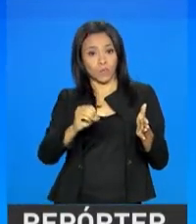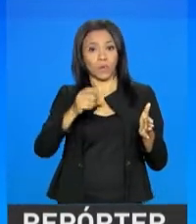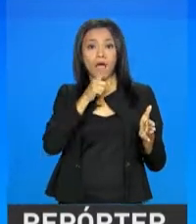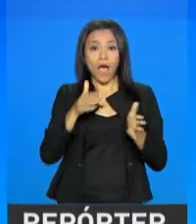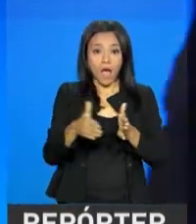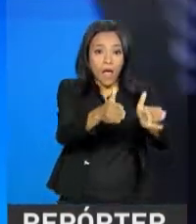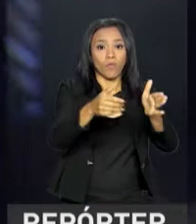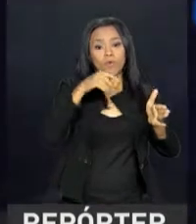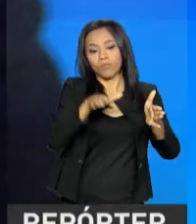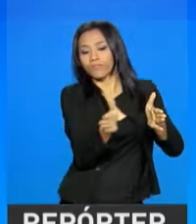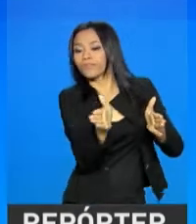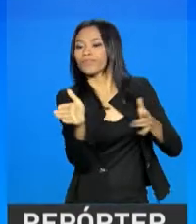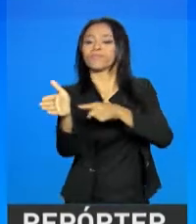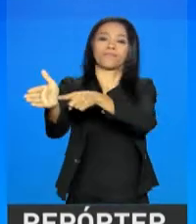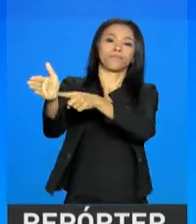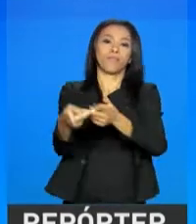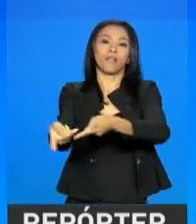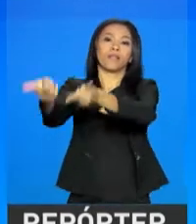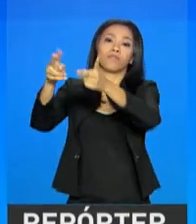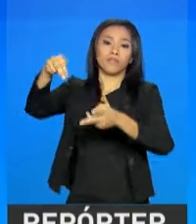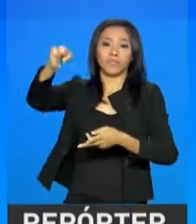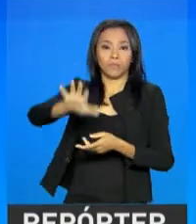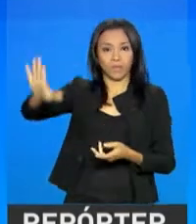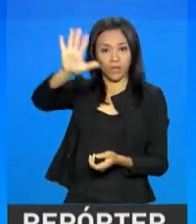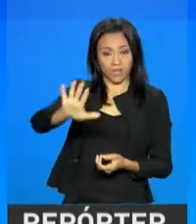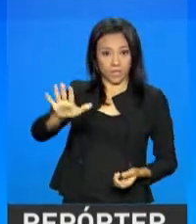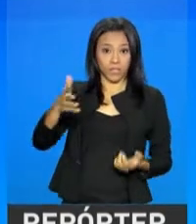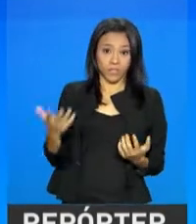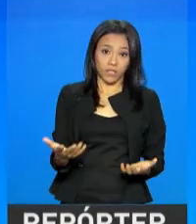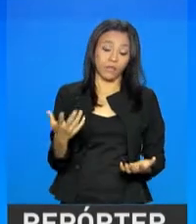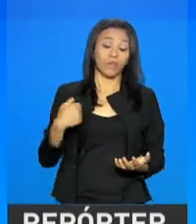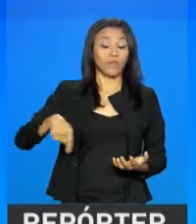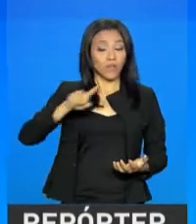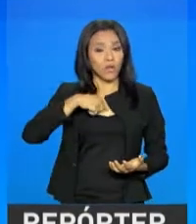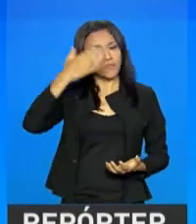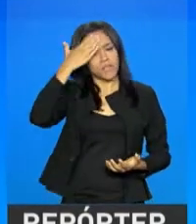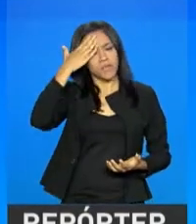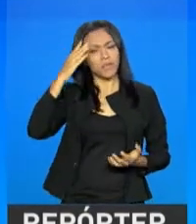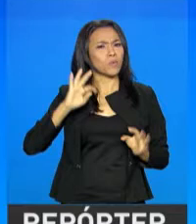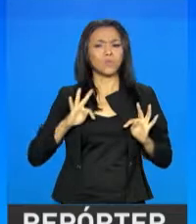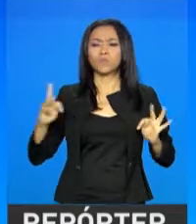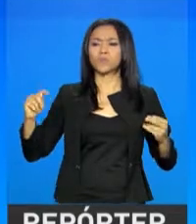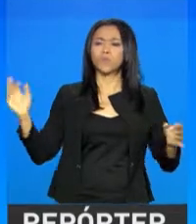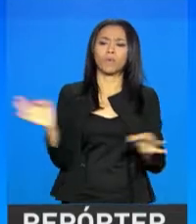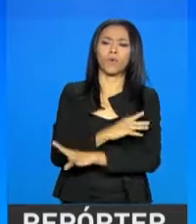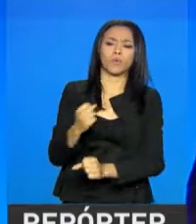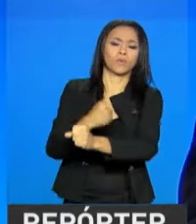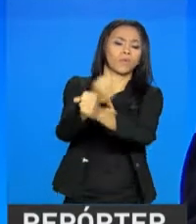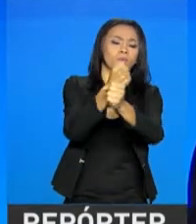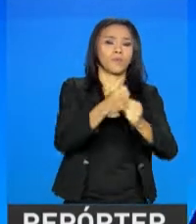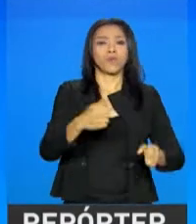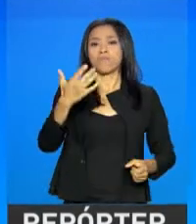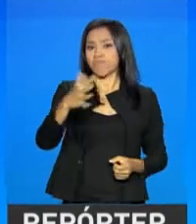estamos finalizando estimamos que sejam beneficiados no total quando as obras estiverem completas cerca de